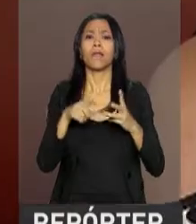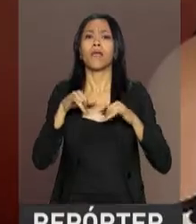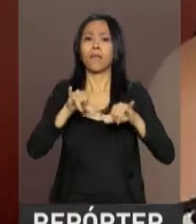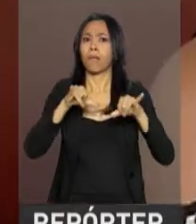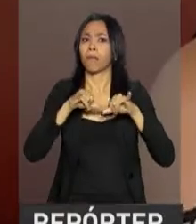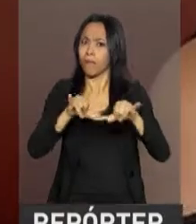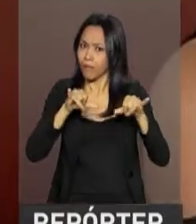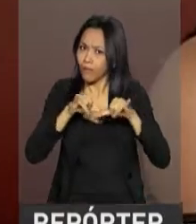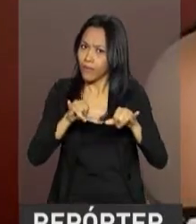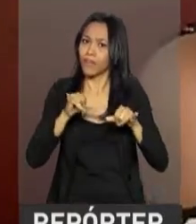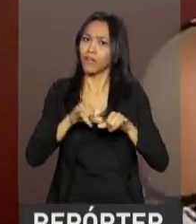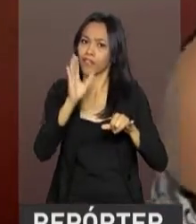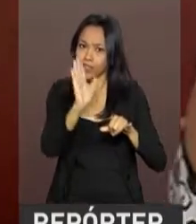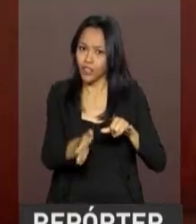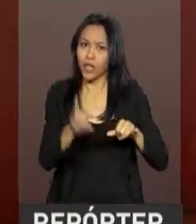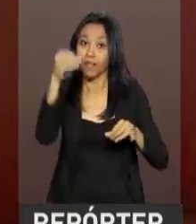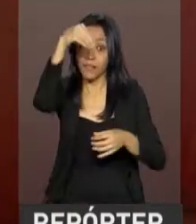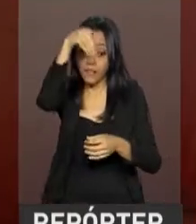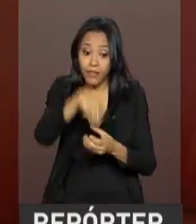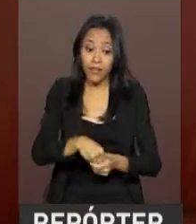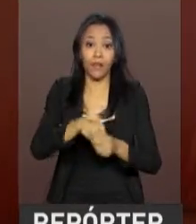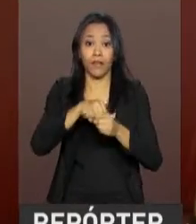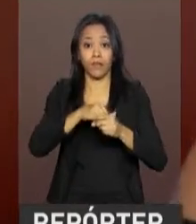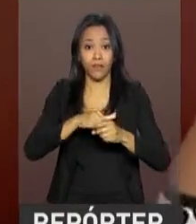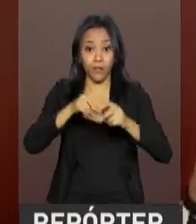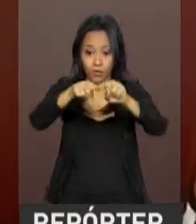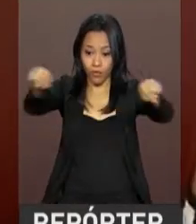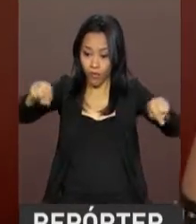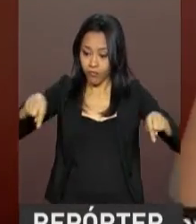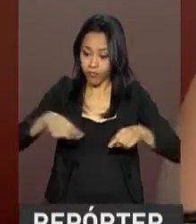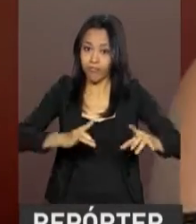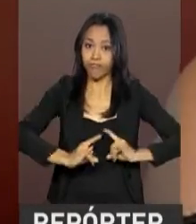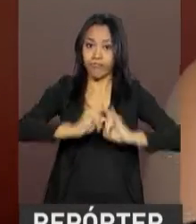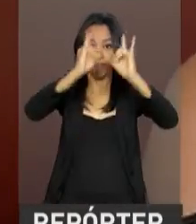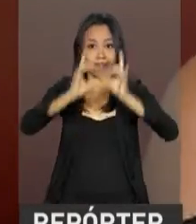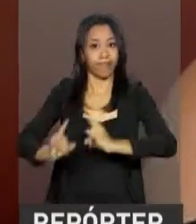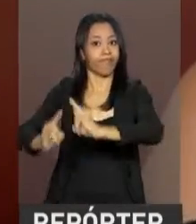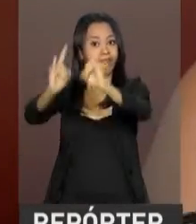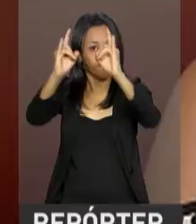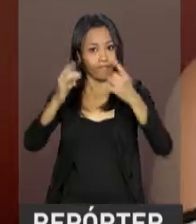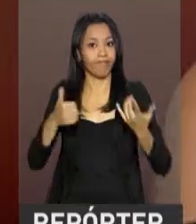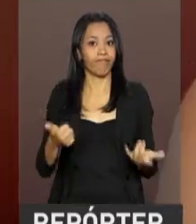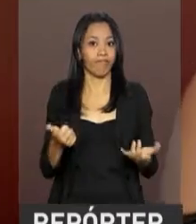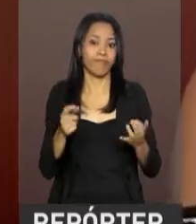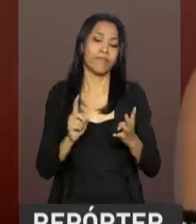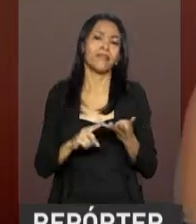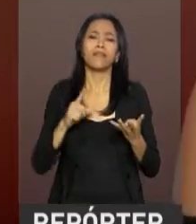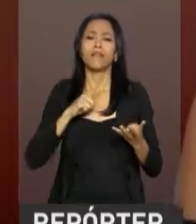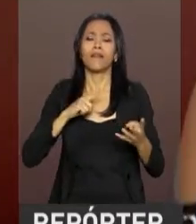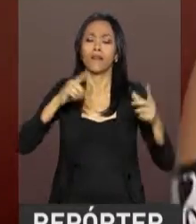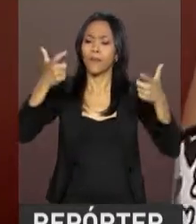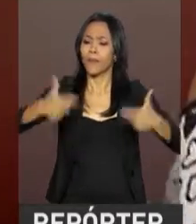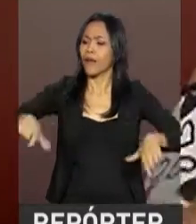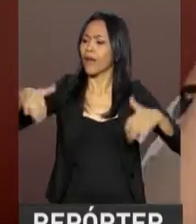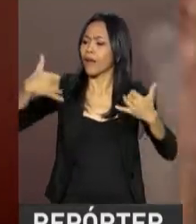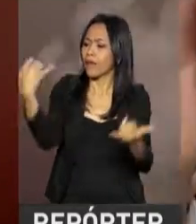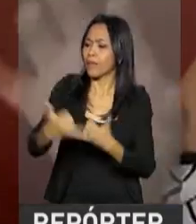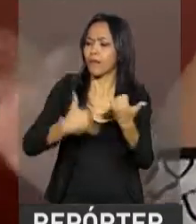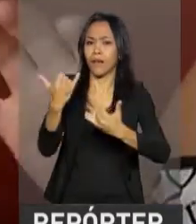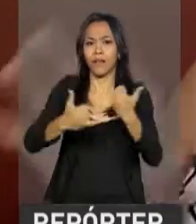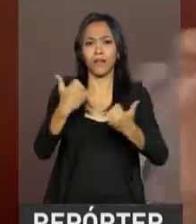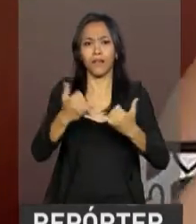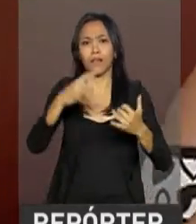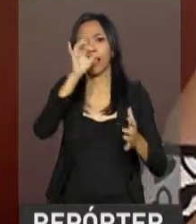está sendo instalado dentro do residencial ele tem playground vários playgrounds cada